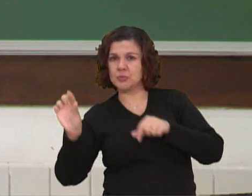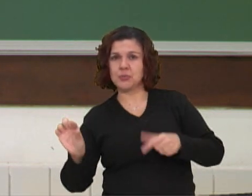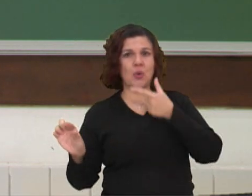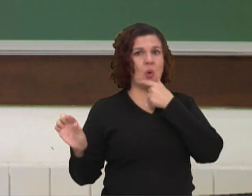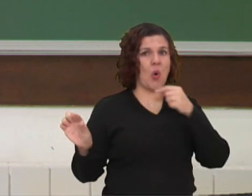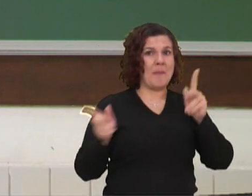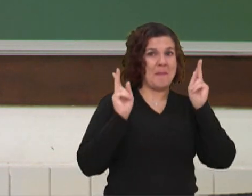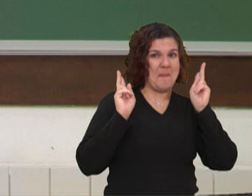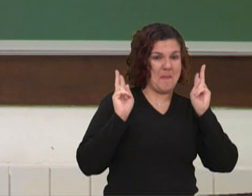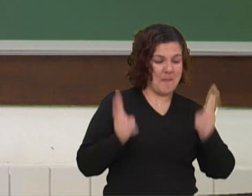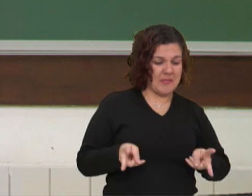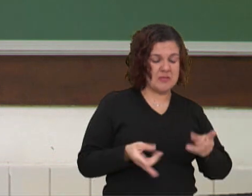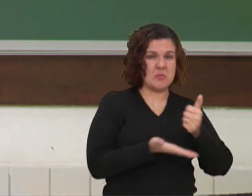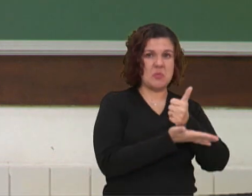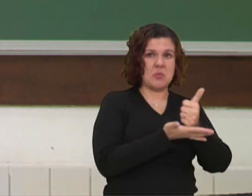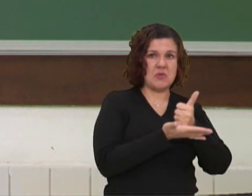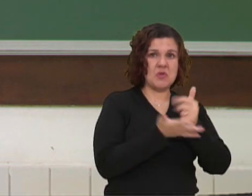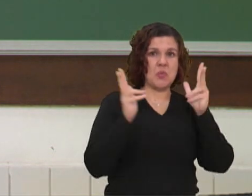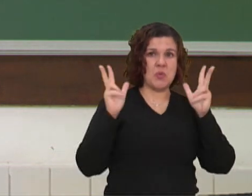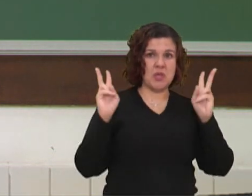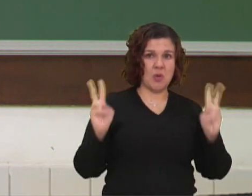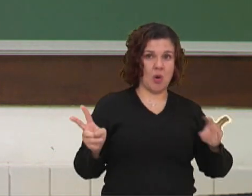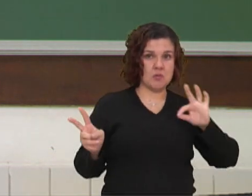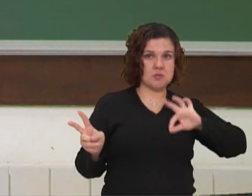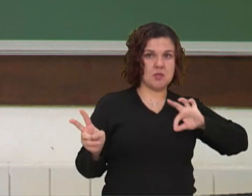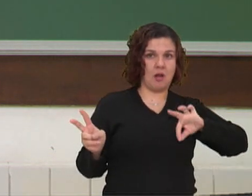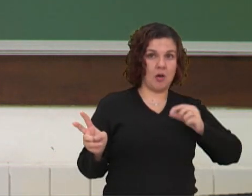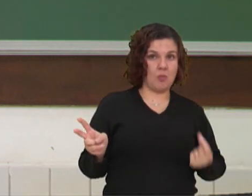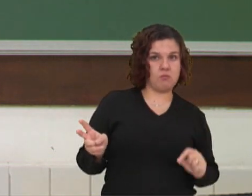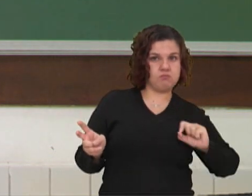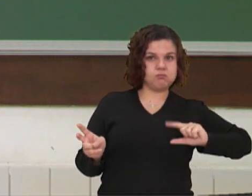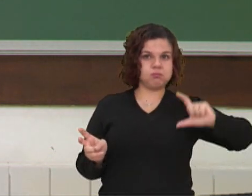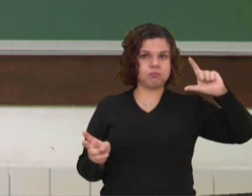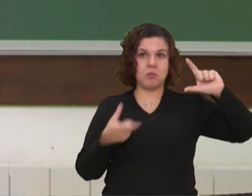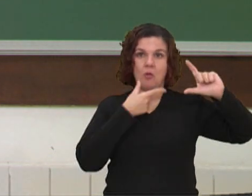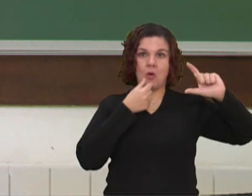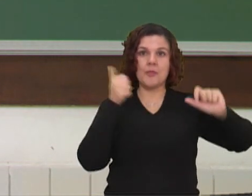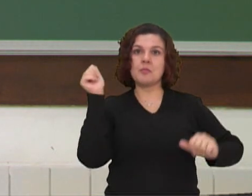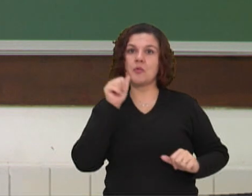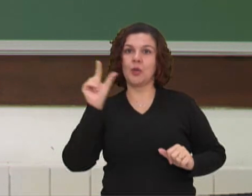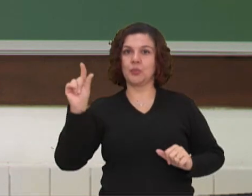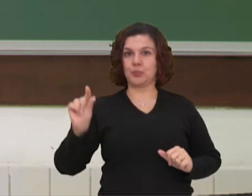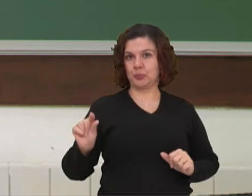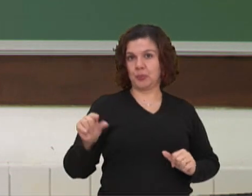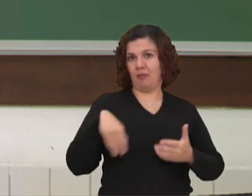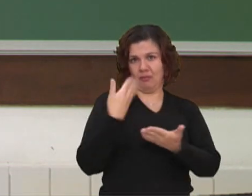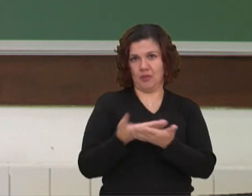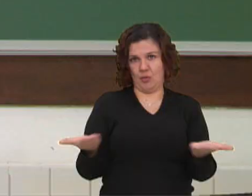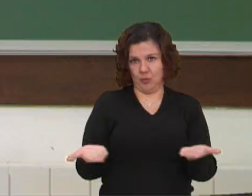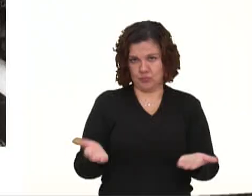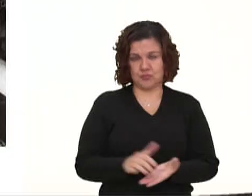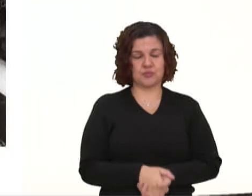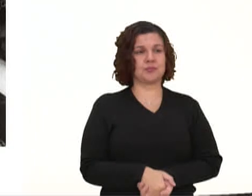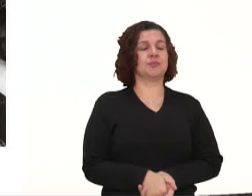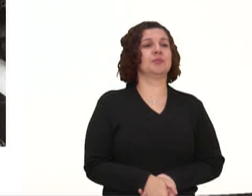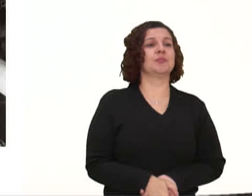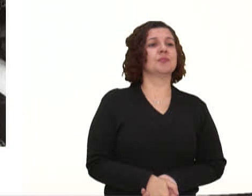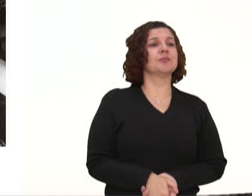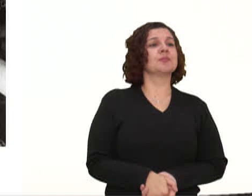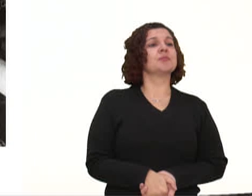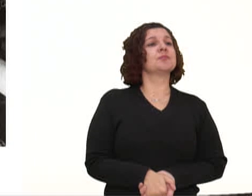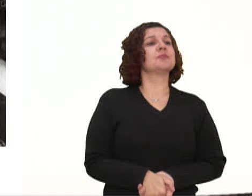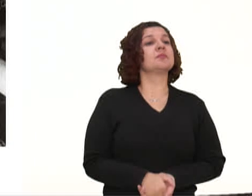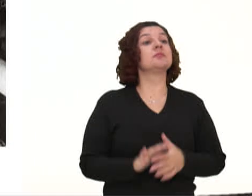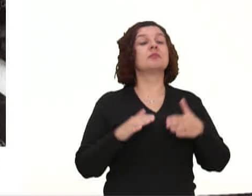um valor menor. Então, isso já vem ali refletido desde esse momento. Uma imagem ali